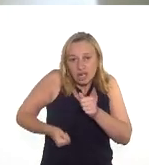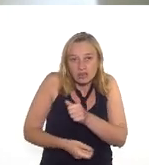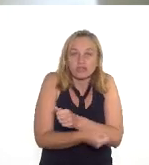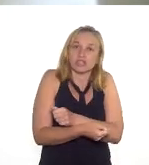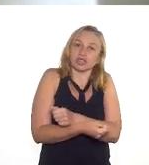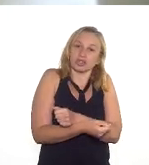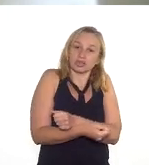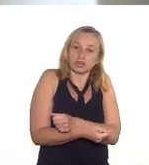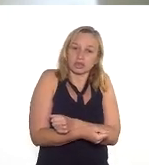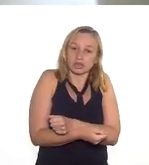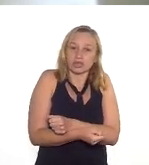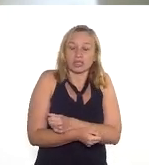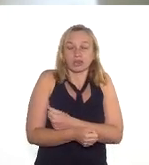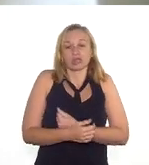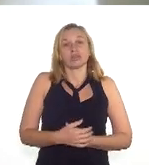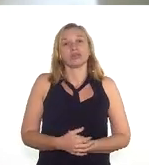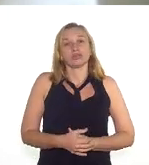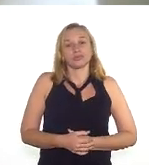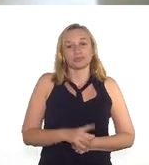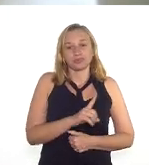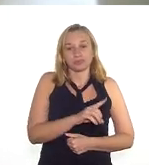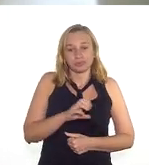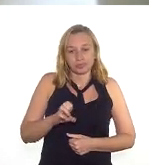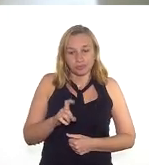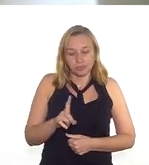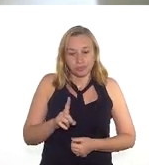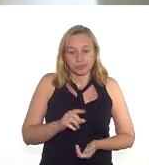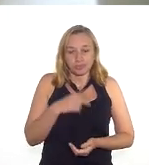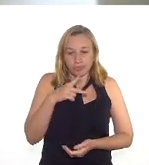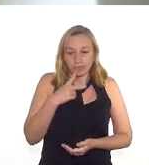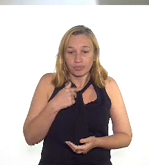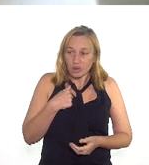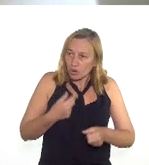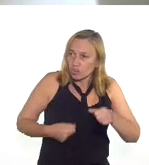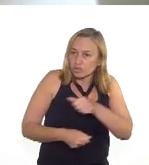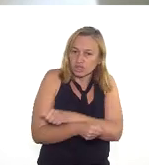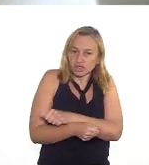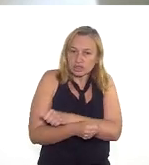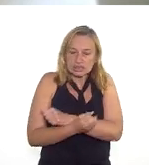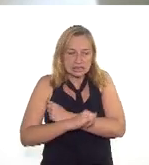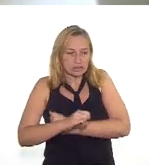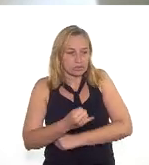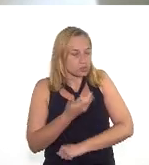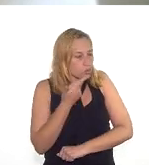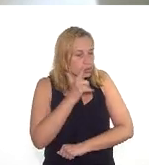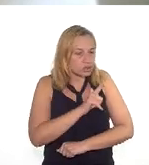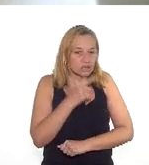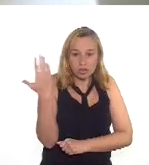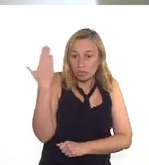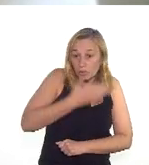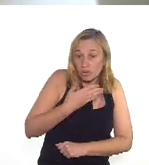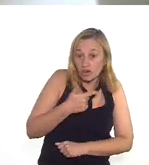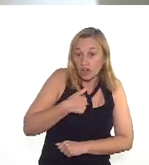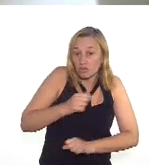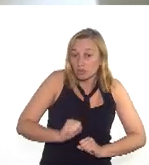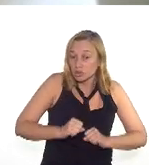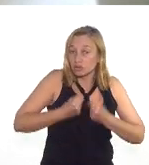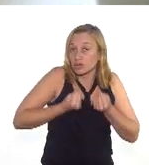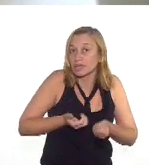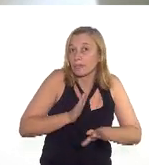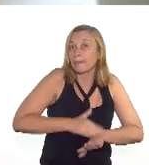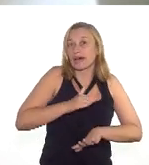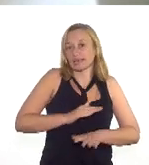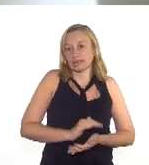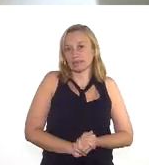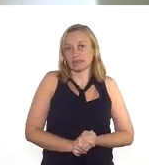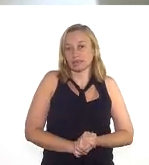em P&D, né, ela dizia o seguinte: não, eu investi, se eu não estou conseguindo comprovar, eu vou me esforçar um pouco mais,